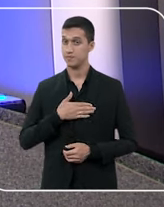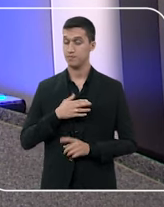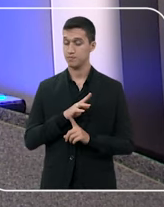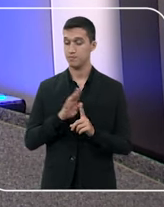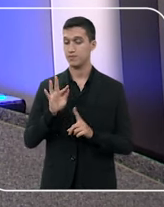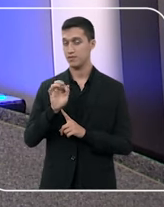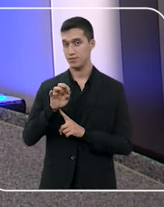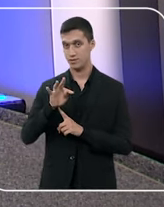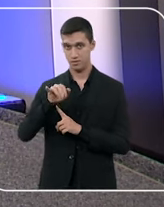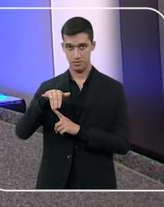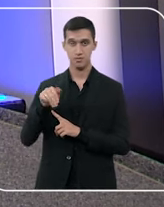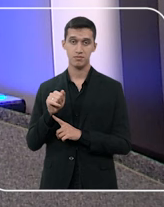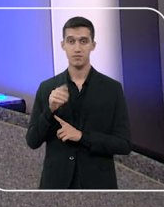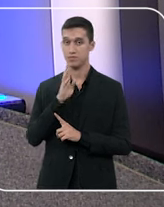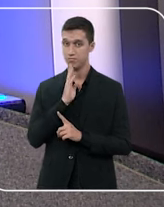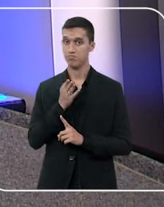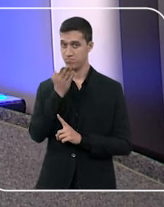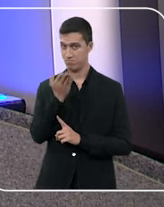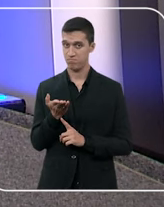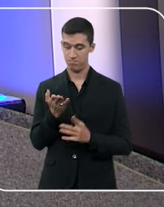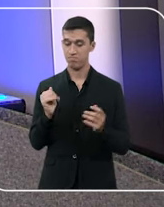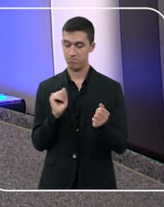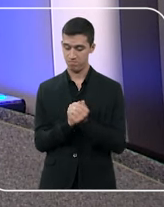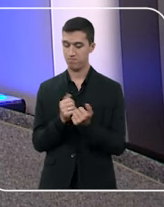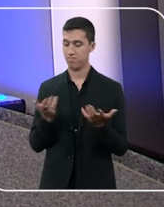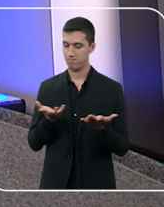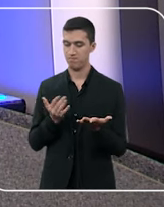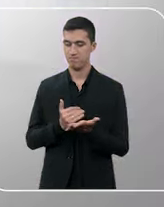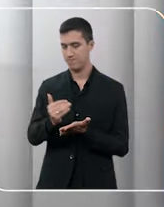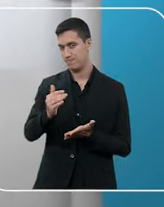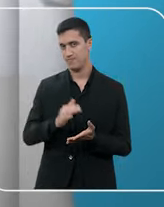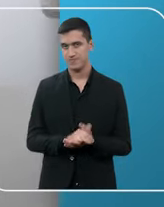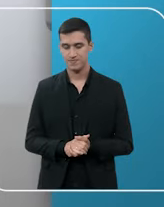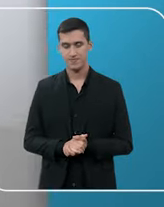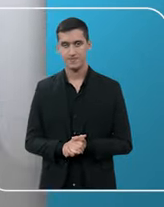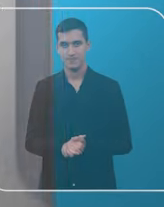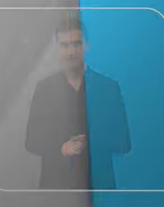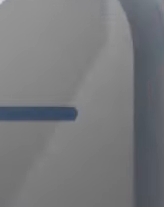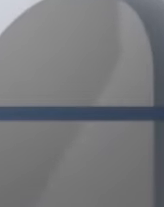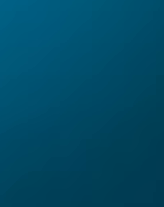Fátima Ochoa e conto com a sua companhia a partir de agora.